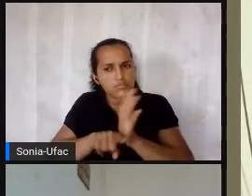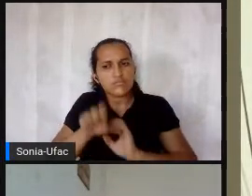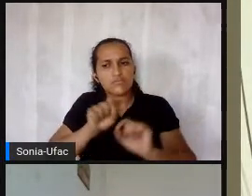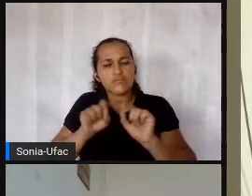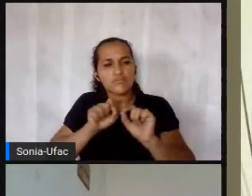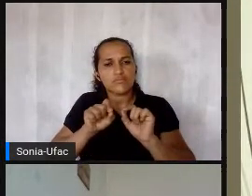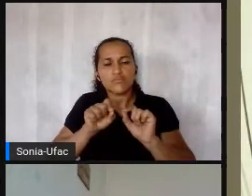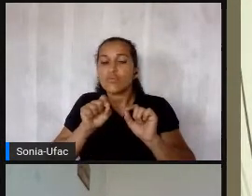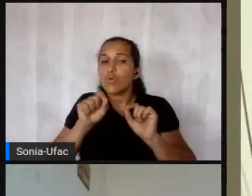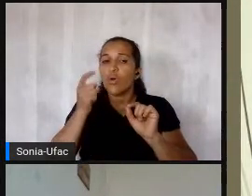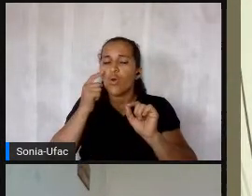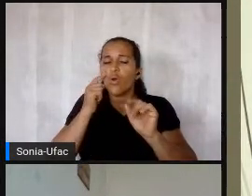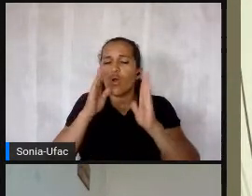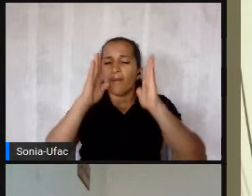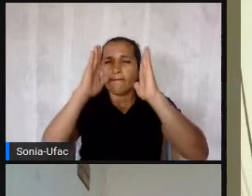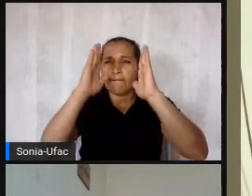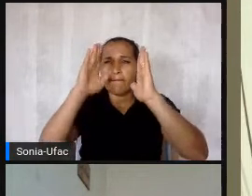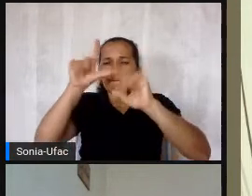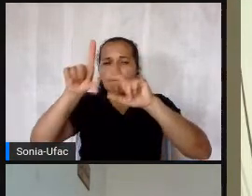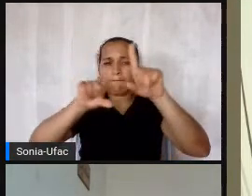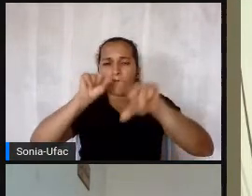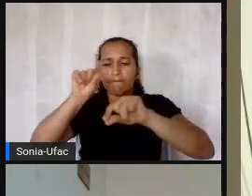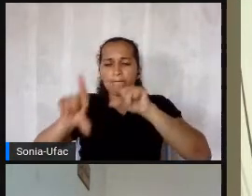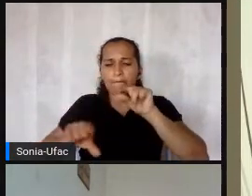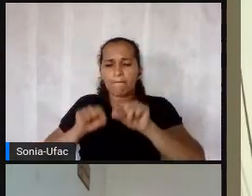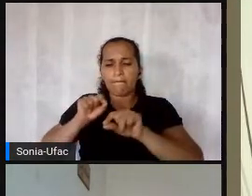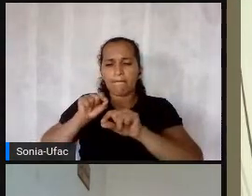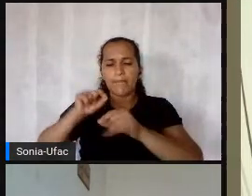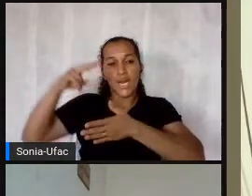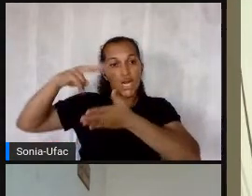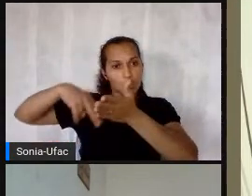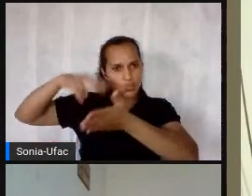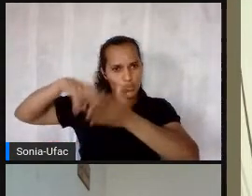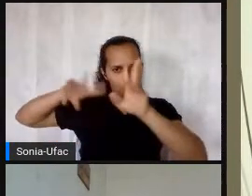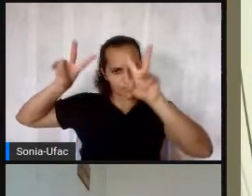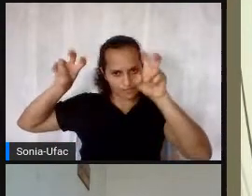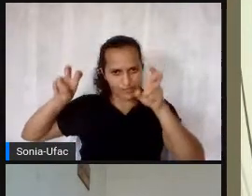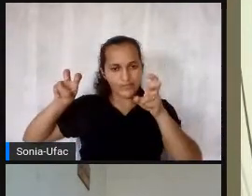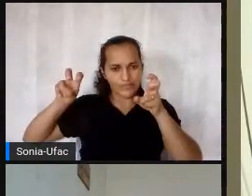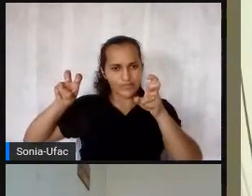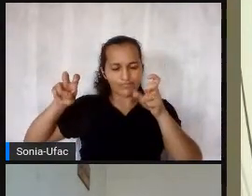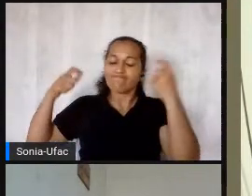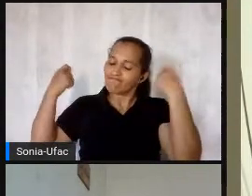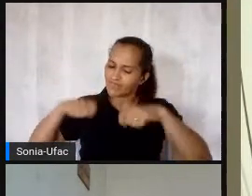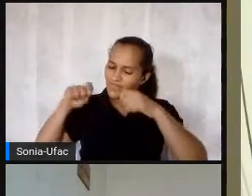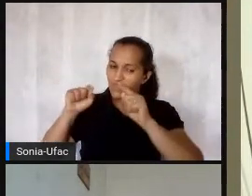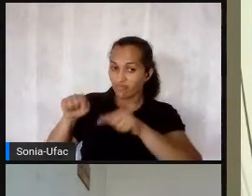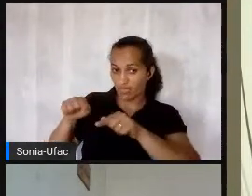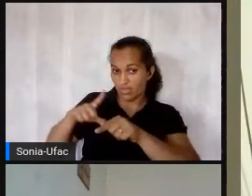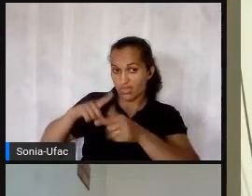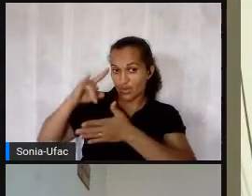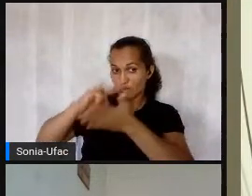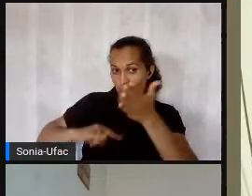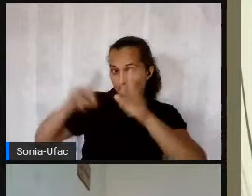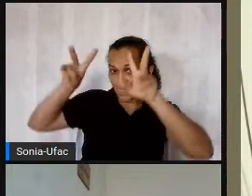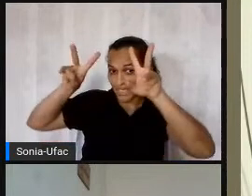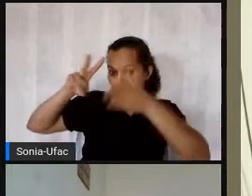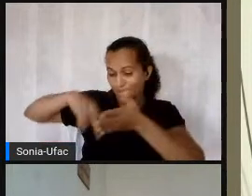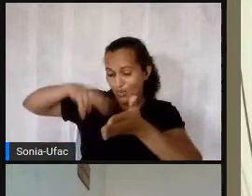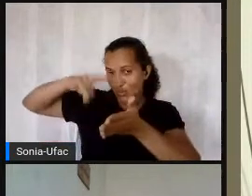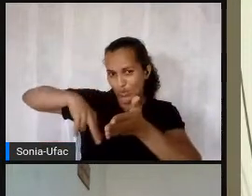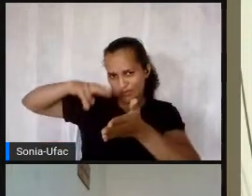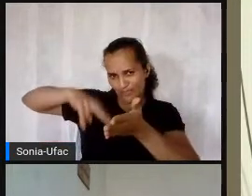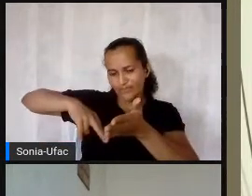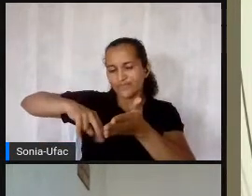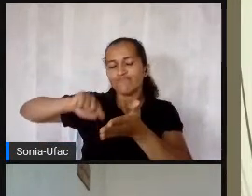topicalizavam o tema leitura. Então, o documento, ele tinha que contemplar de alguma forma o tema leitura para